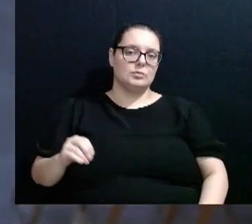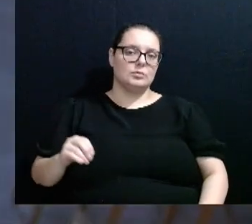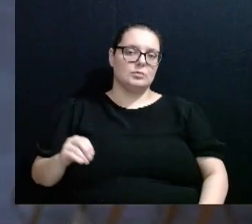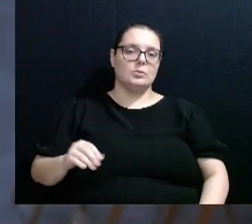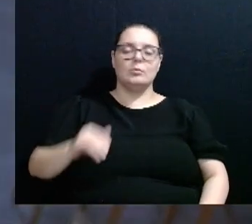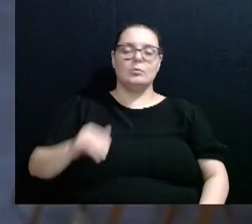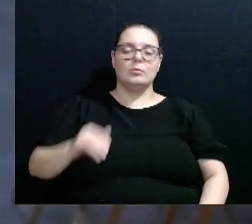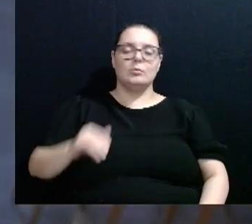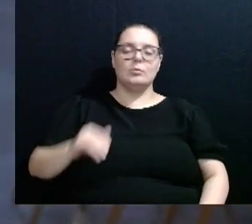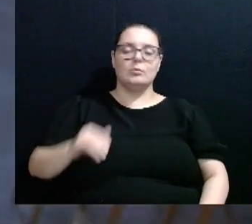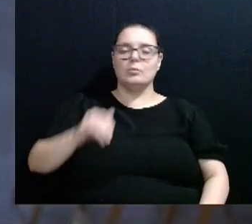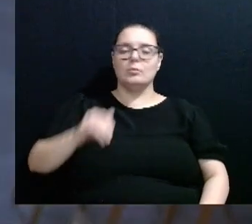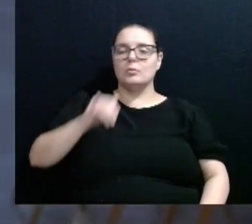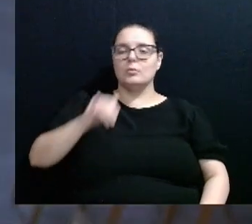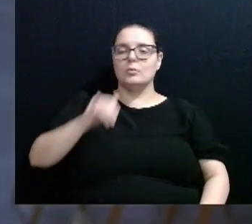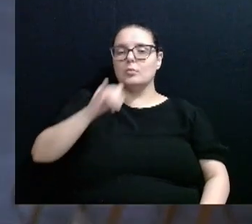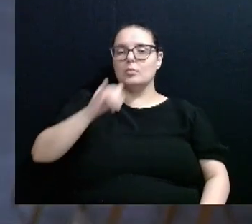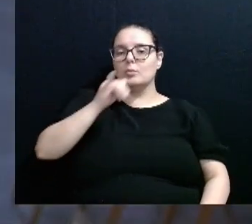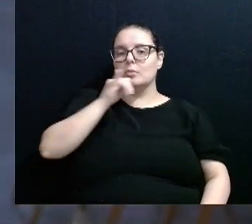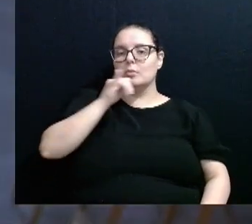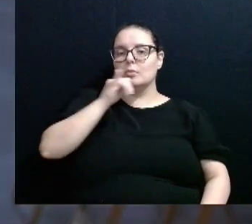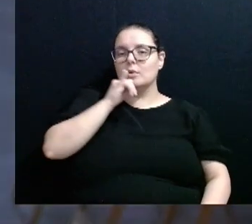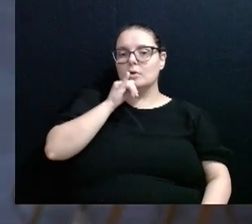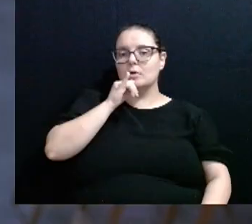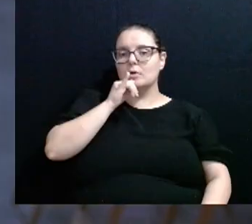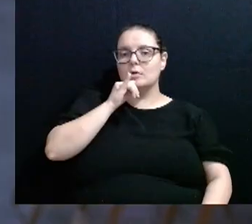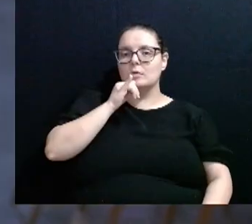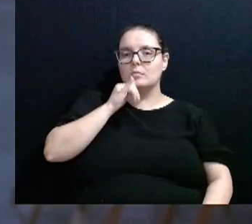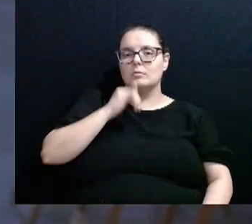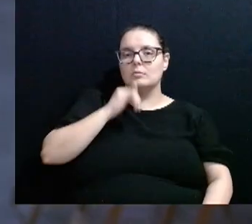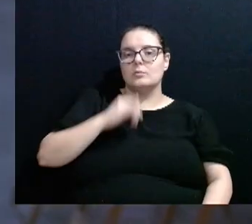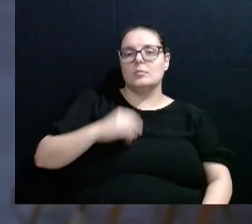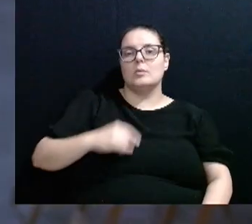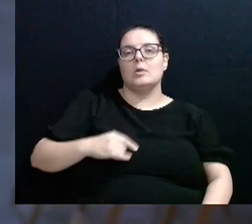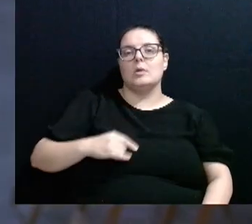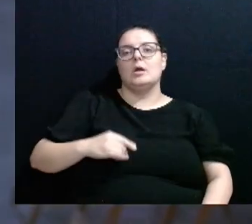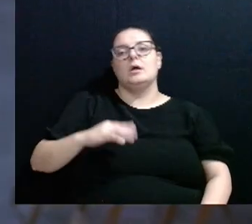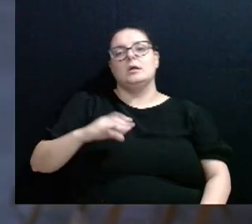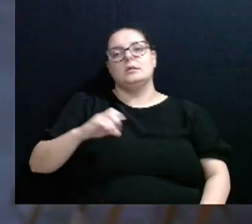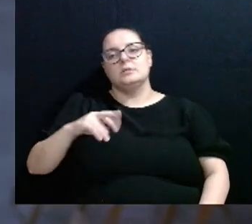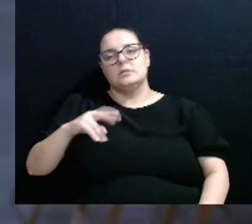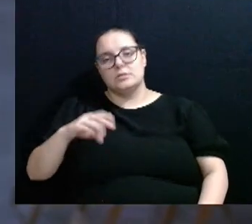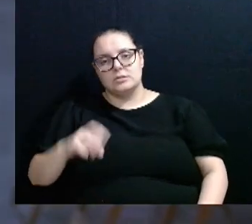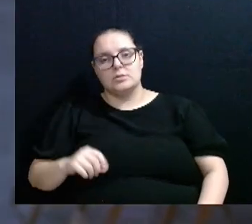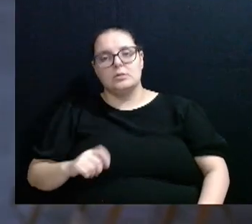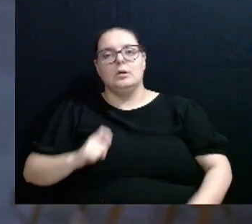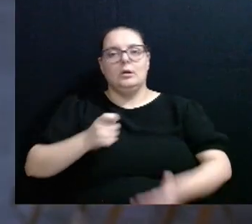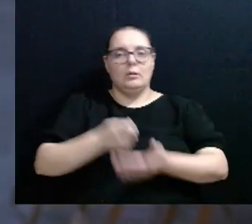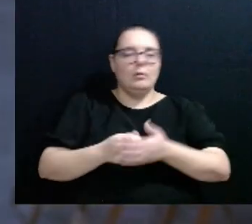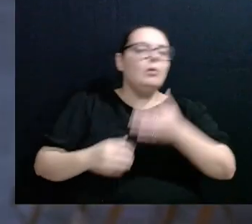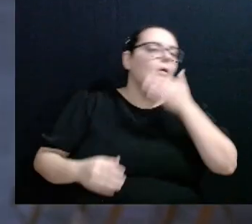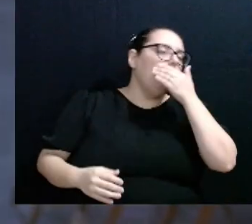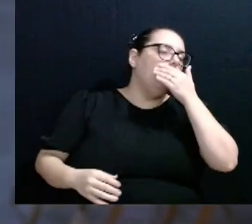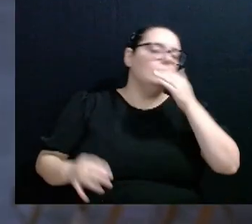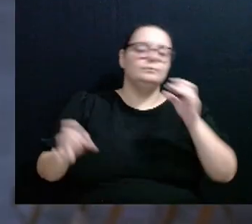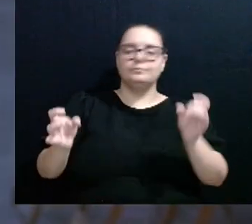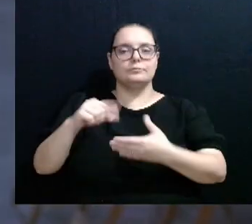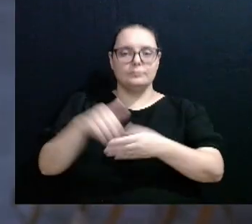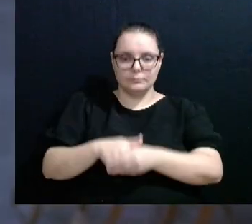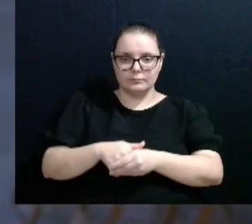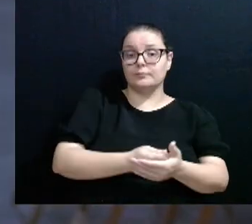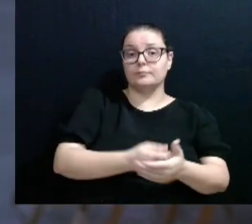eleitoral está disponível no aplicativo. Pagamento de débitos eleitorais também está disponível no aplicativo. E